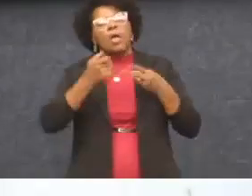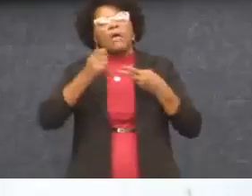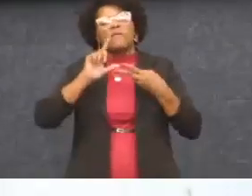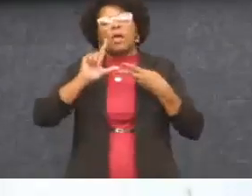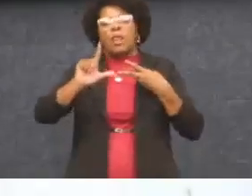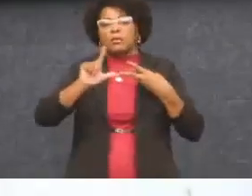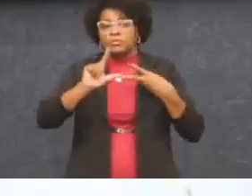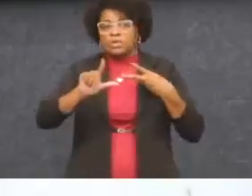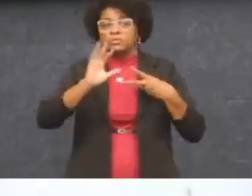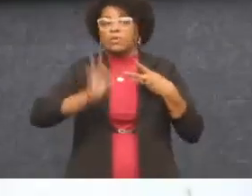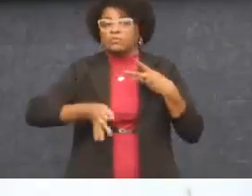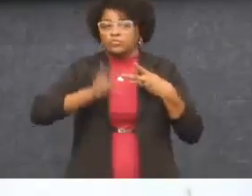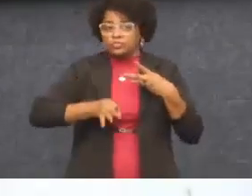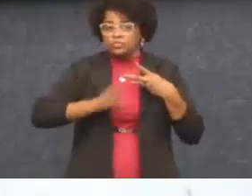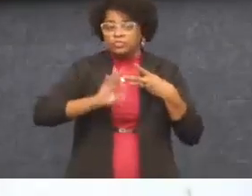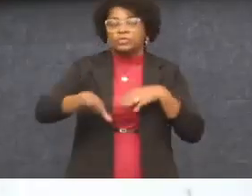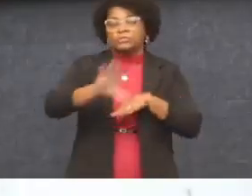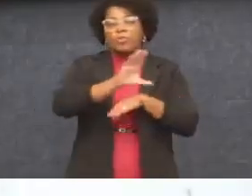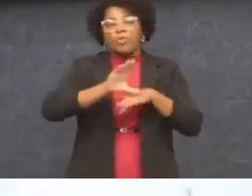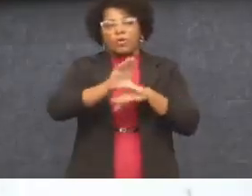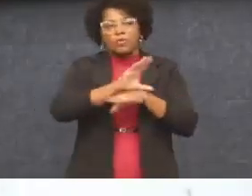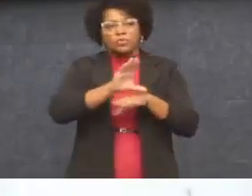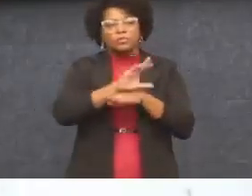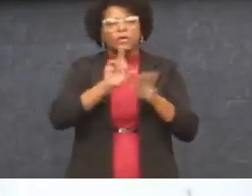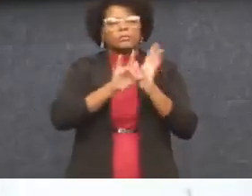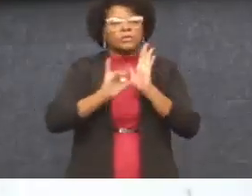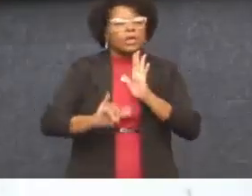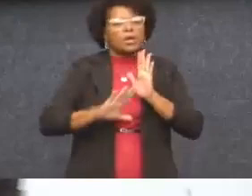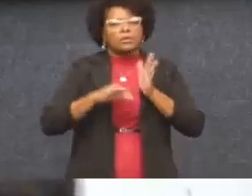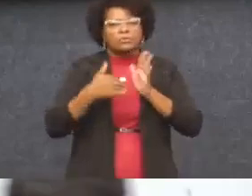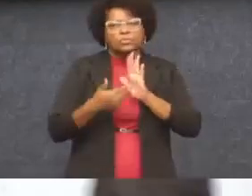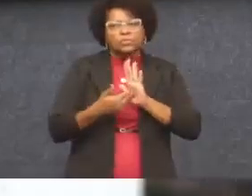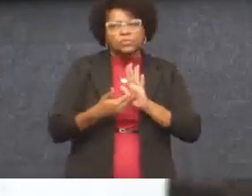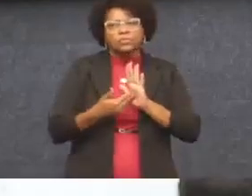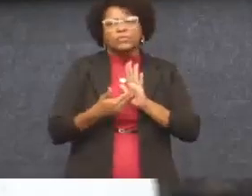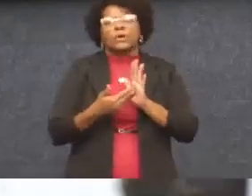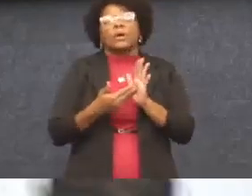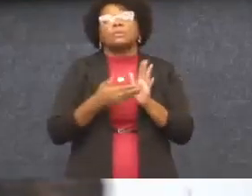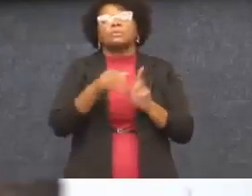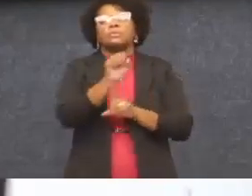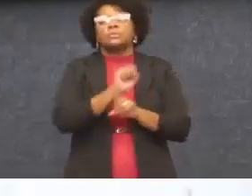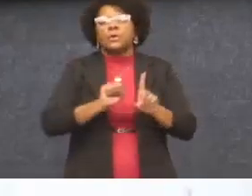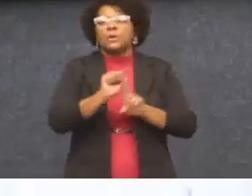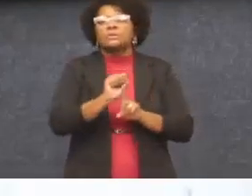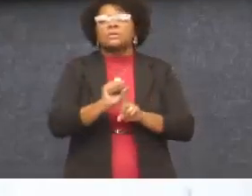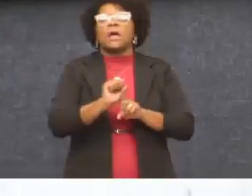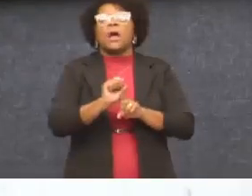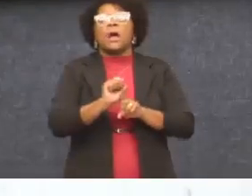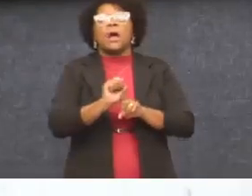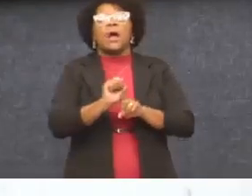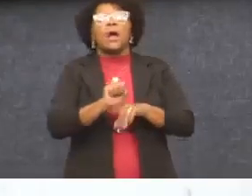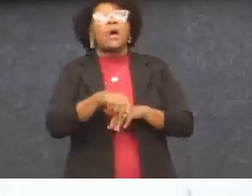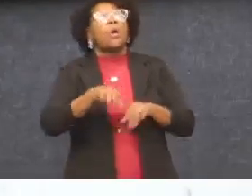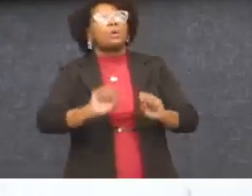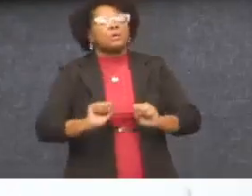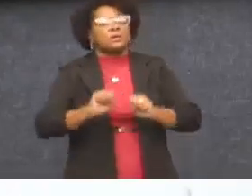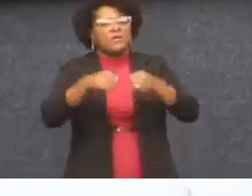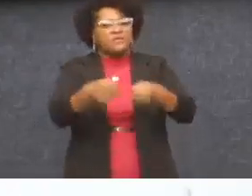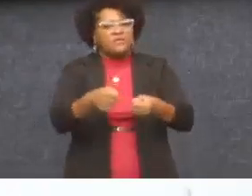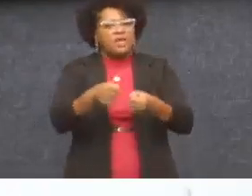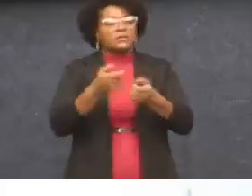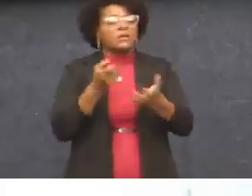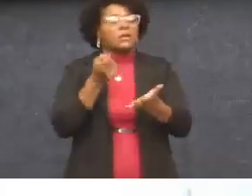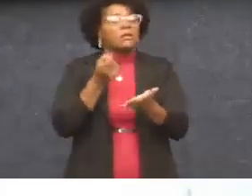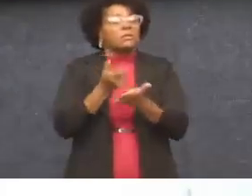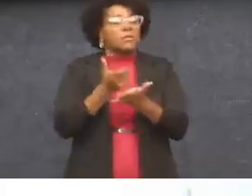pela constitucionalidade, legalidade, regimentalidade, direitos humanos, habitação, igualdade social, racial, e Defesa do Consumidor